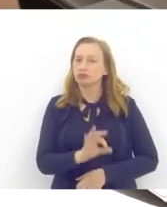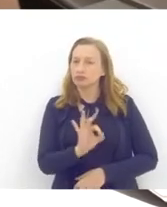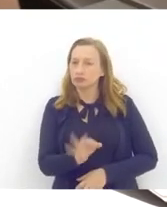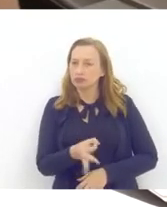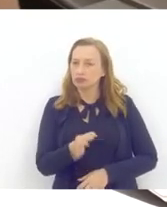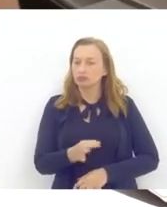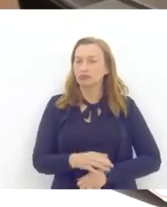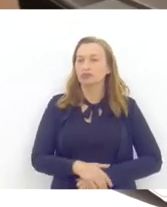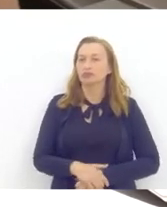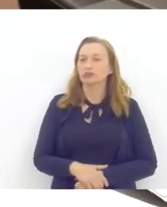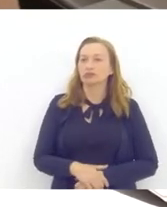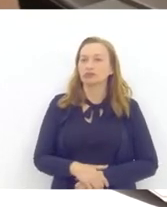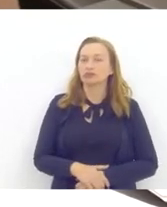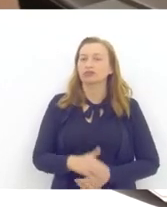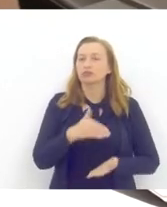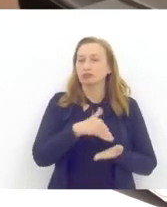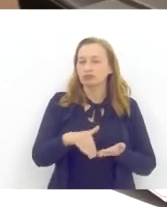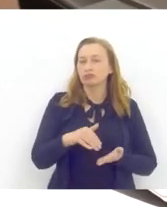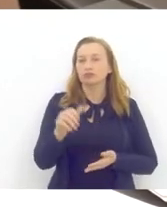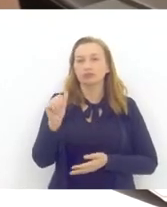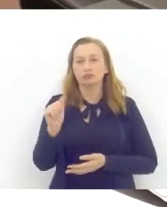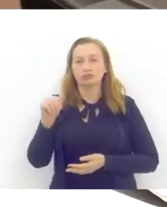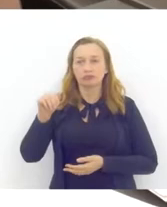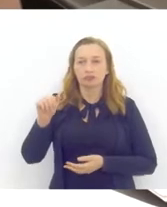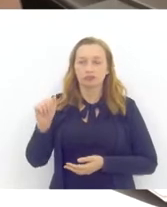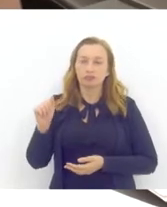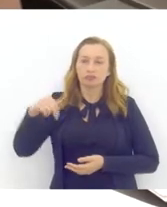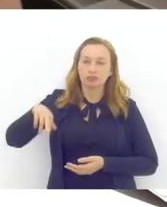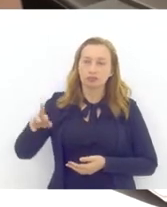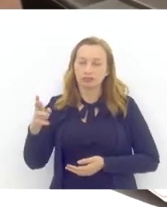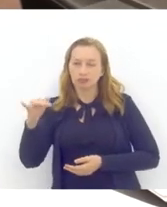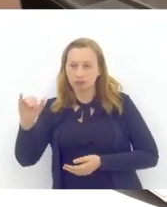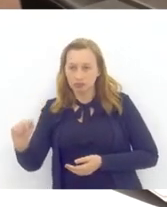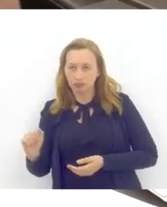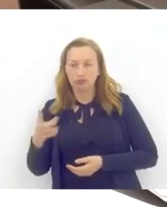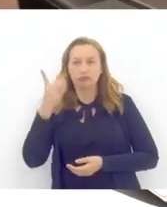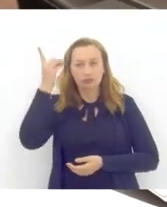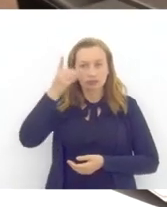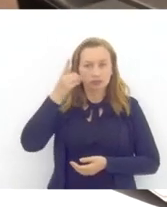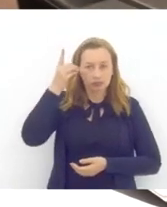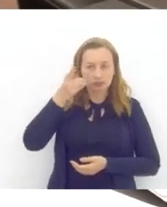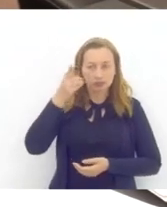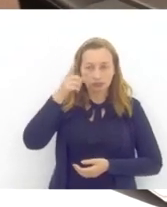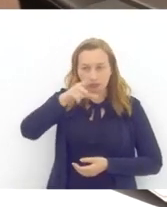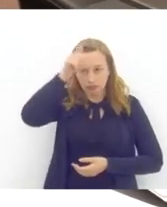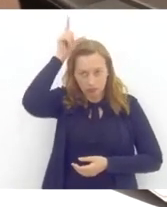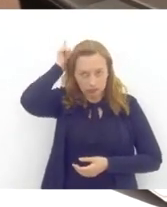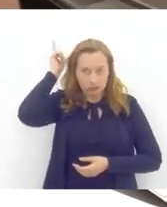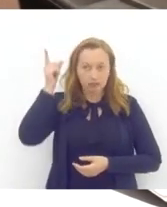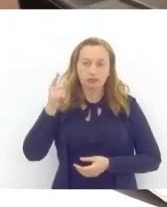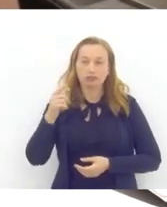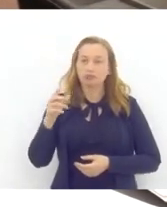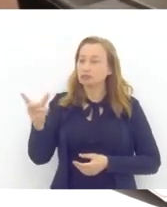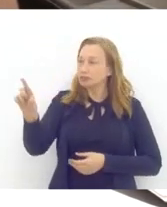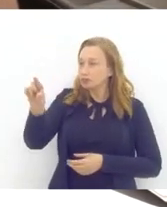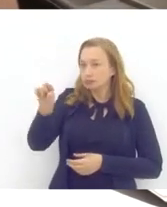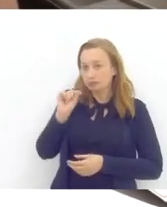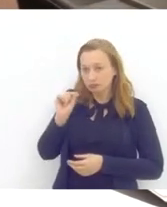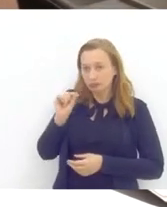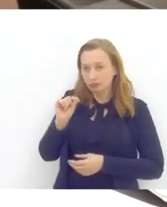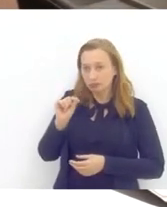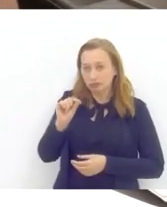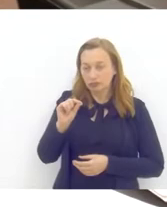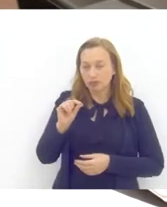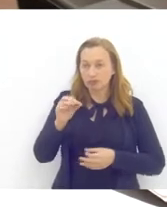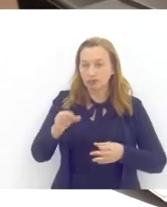que, secretário André, deputado Luiz Paulo, é uma decisão do Supremo, temos que cumprir. E a gente vai ter